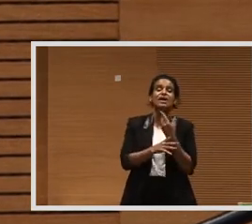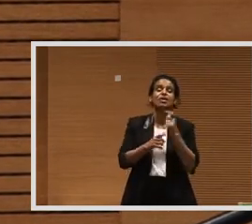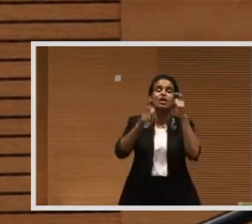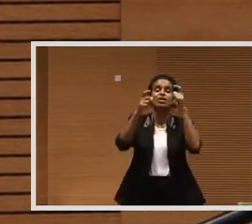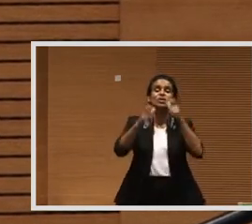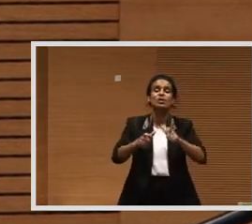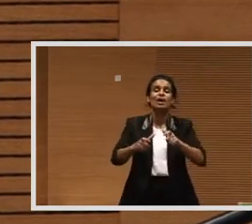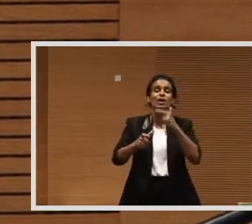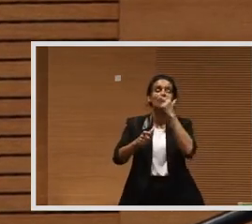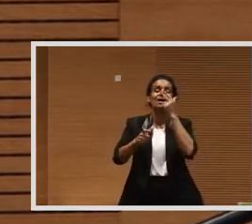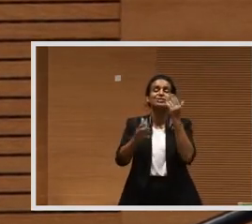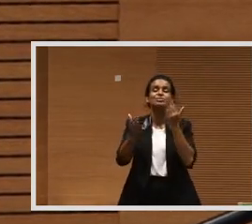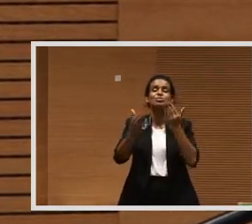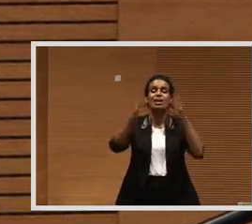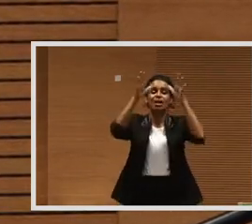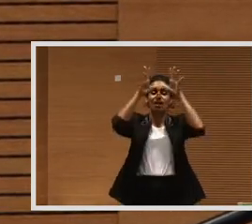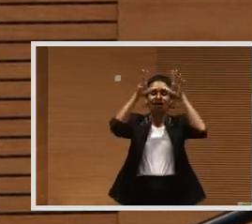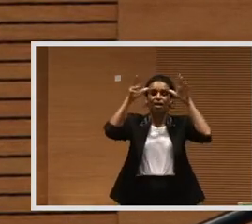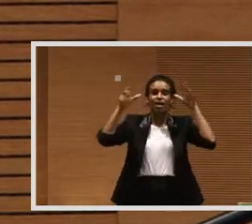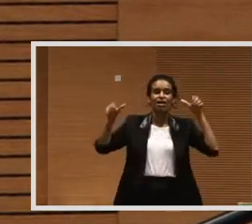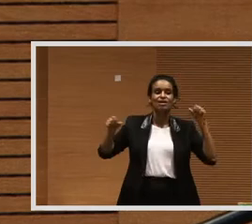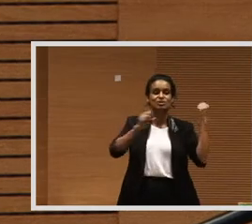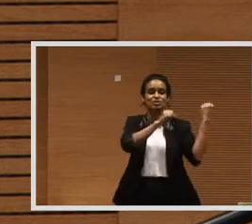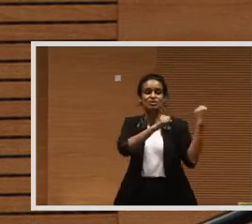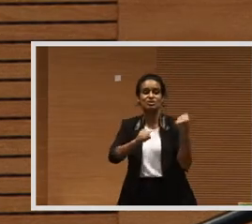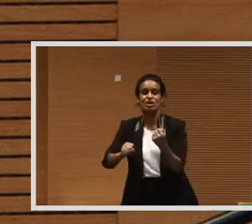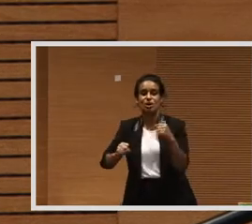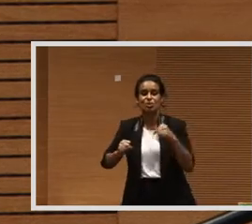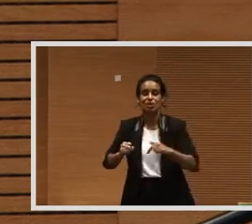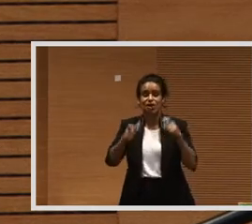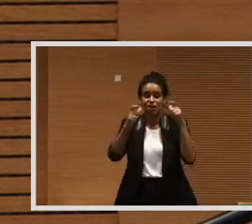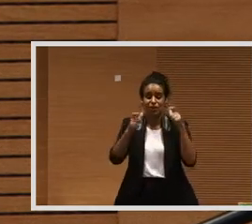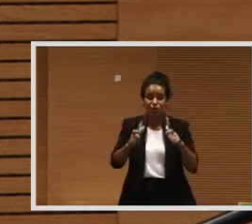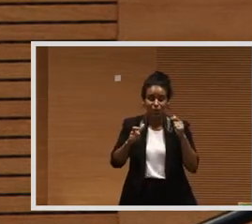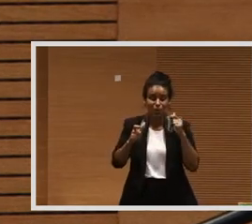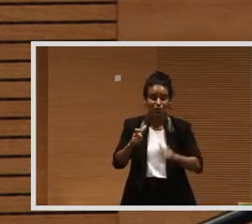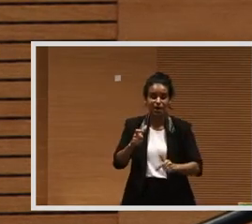renascer. Né? E eu acho que esse é o desafio. Então, Paulo e